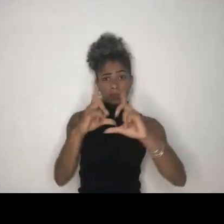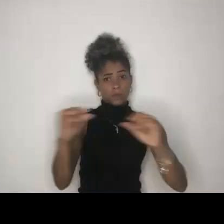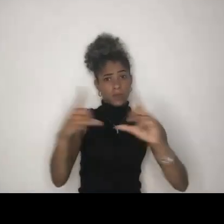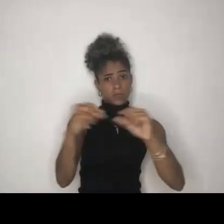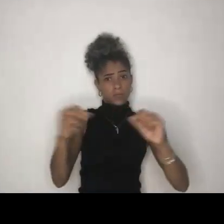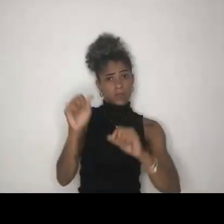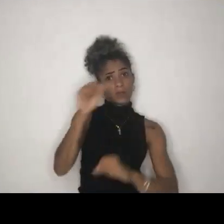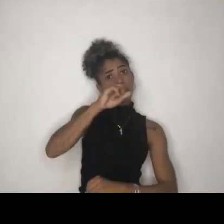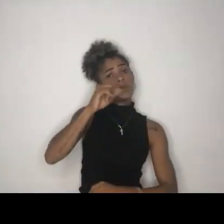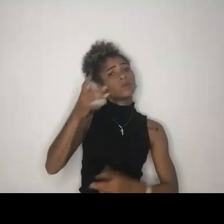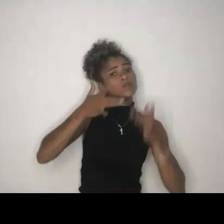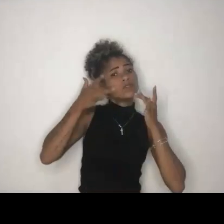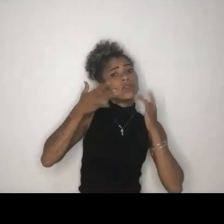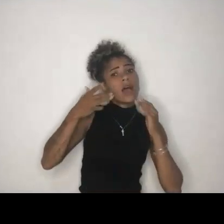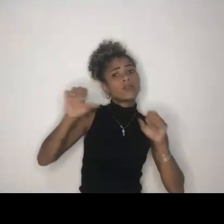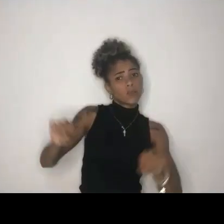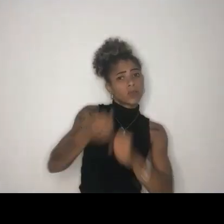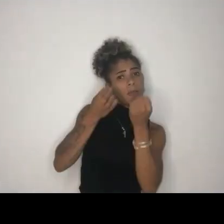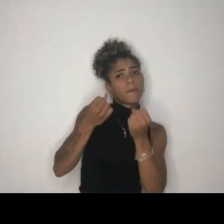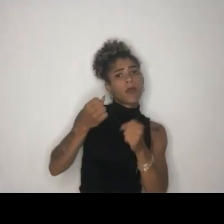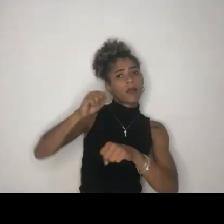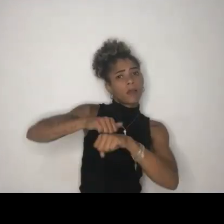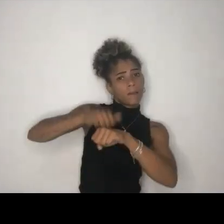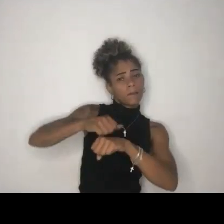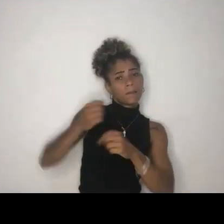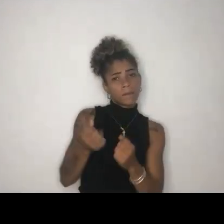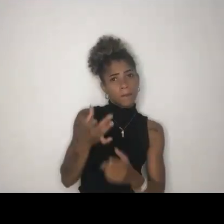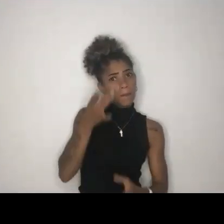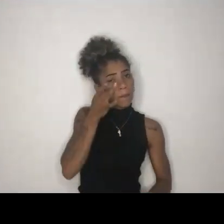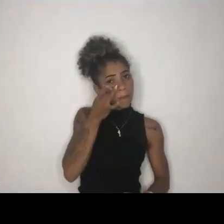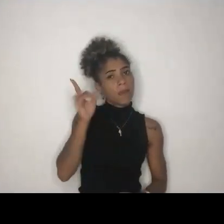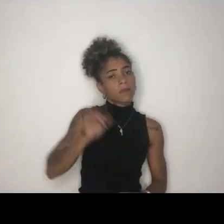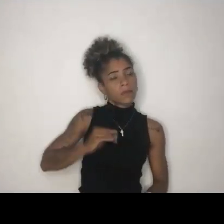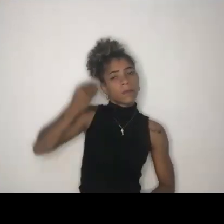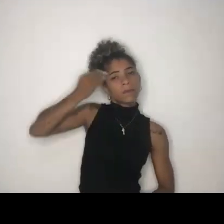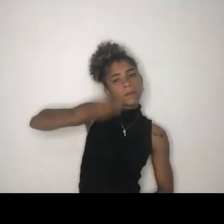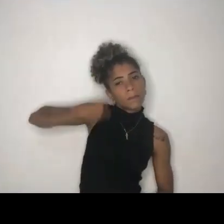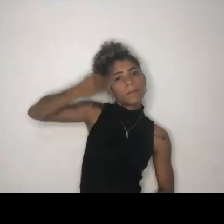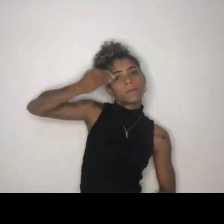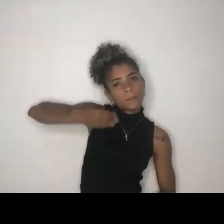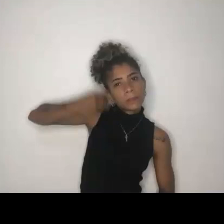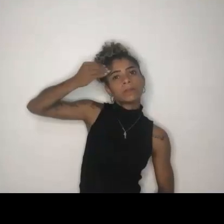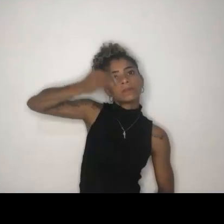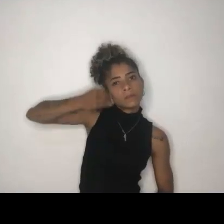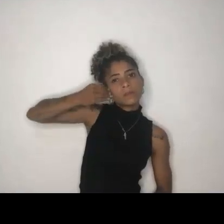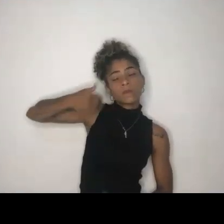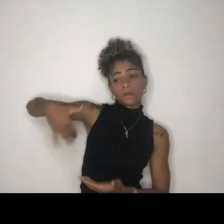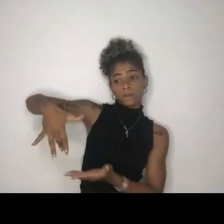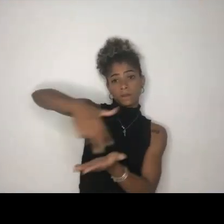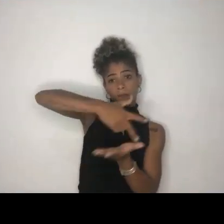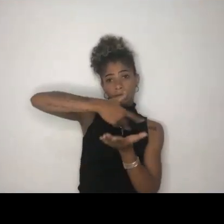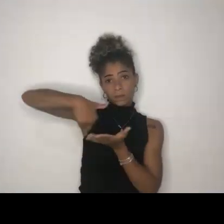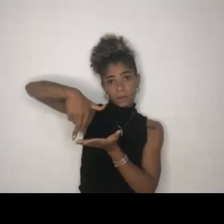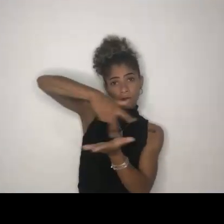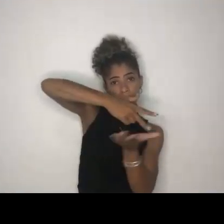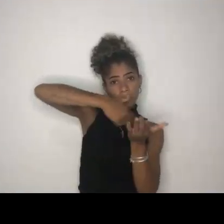do quebra-nozes com orquestra e balé ao vivo Então fui tendo uma vivência né do balé clássico de